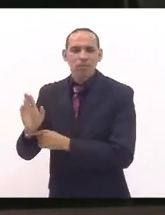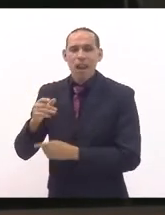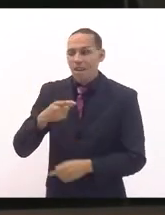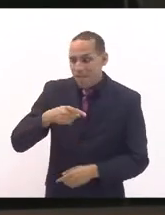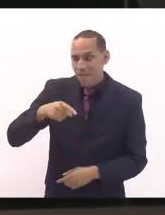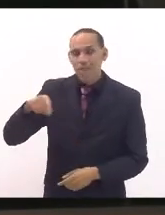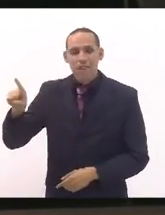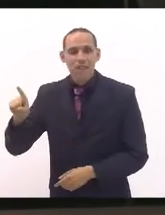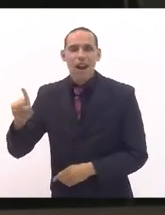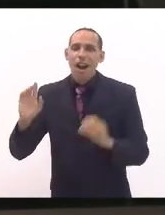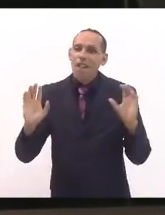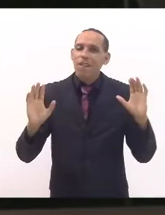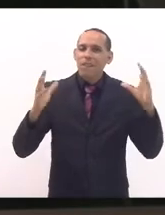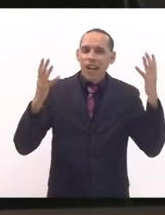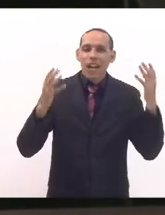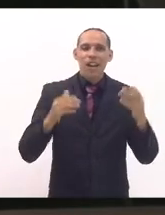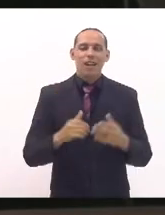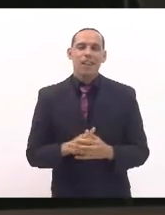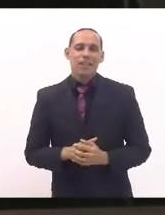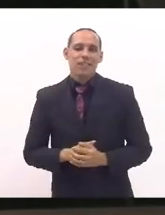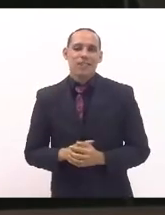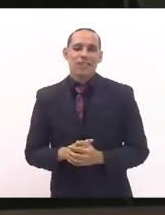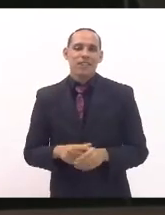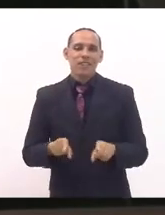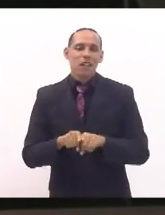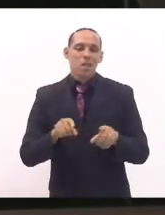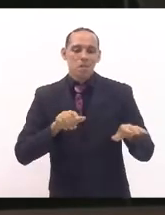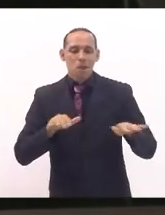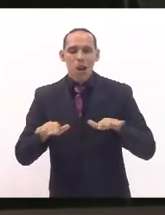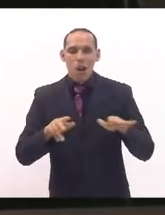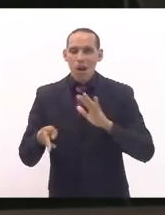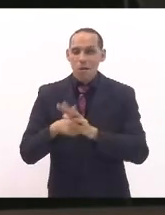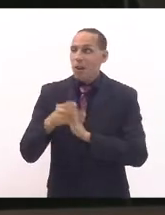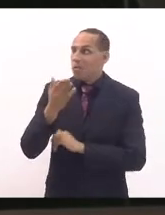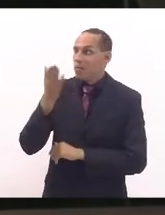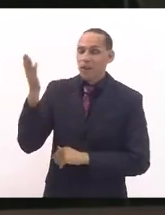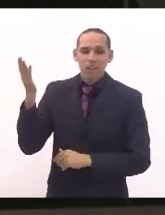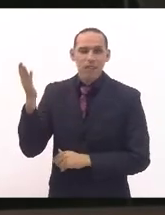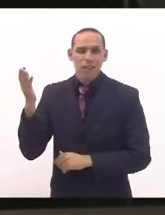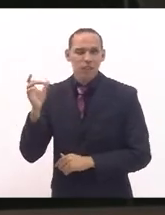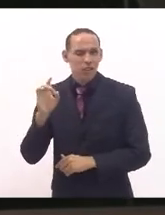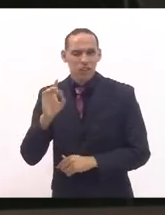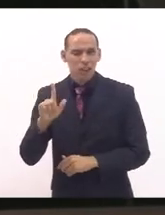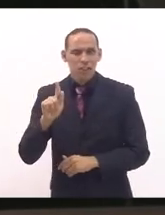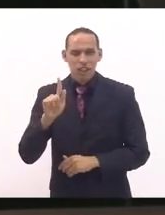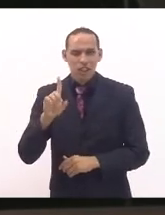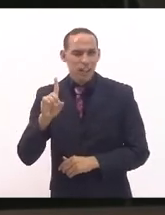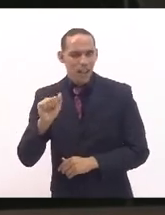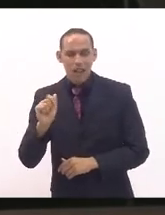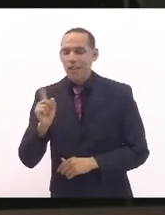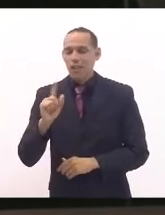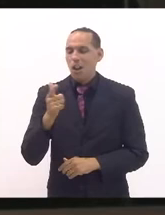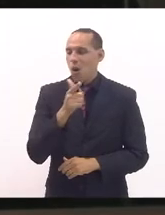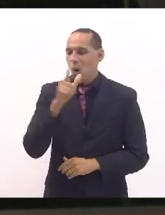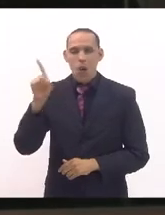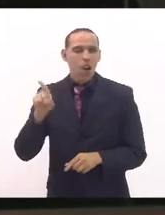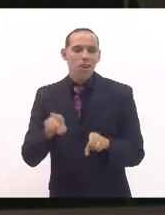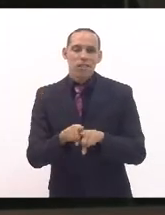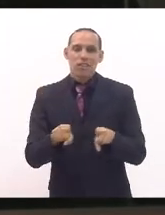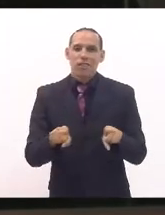ida às festas e as mobilizações da torcida. Não foi apenas a GDA, foram várias torcidas